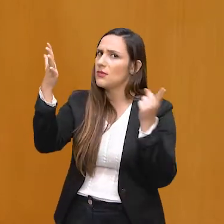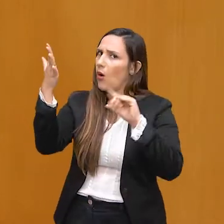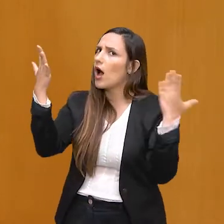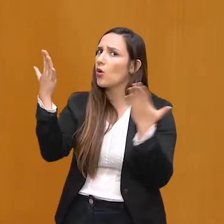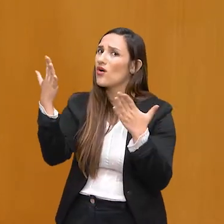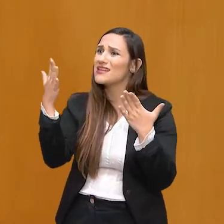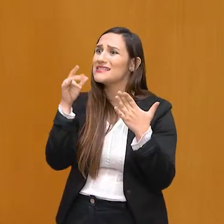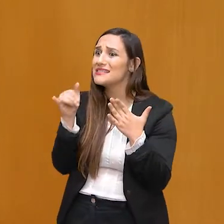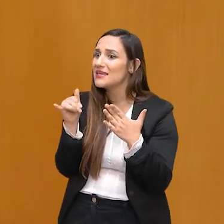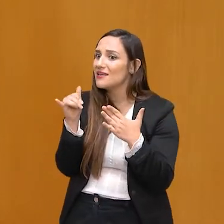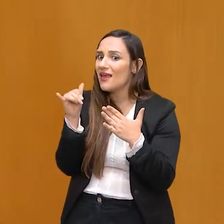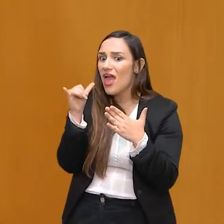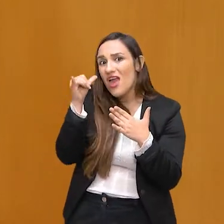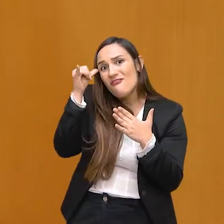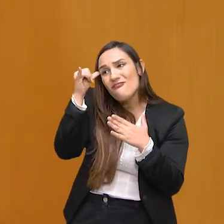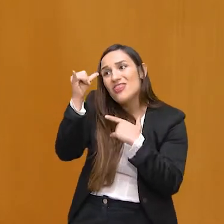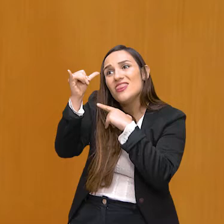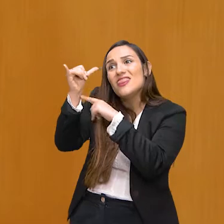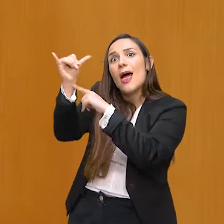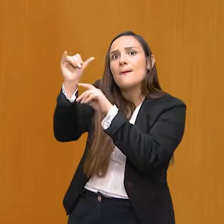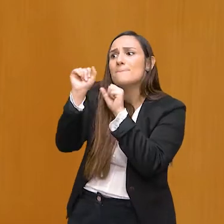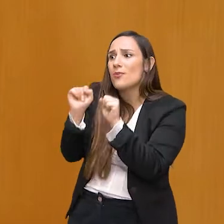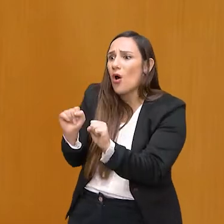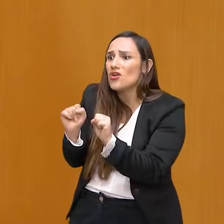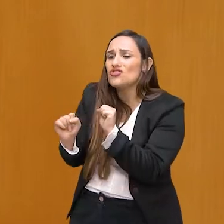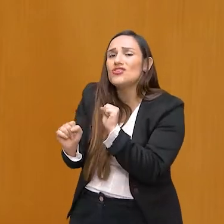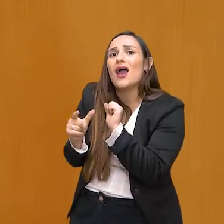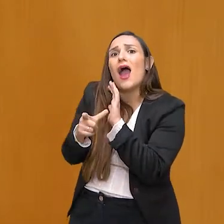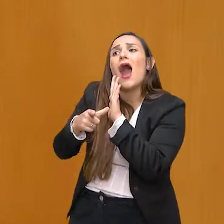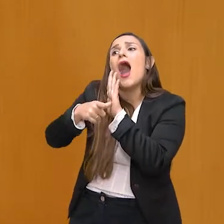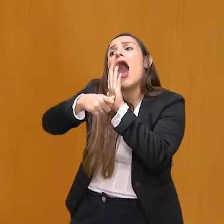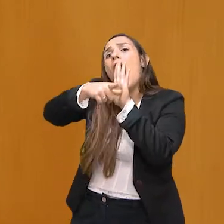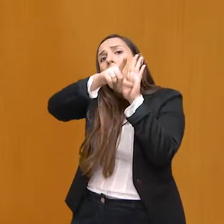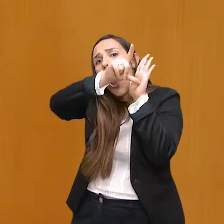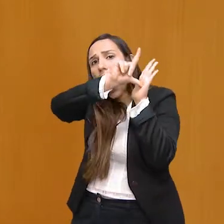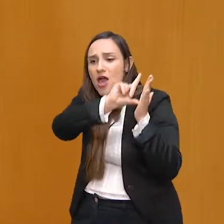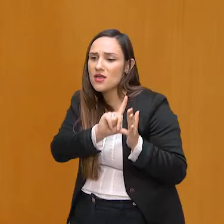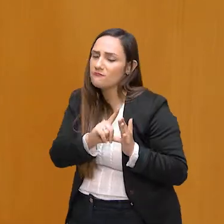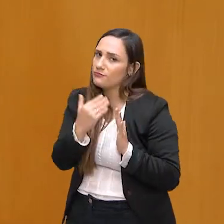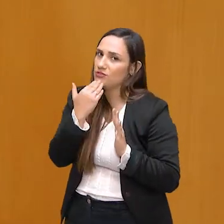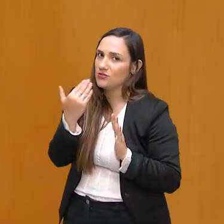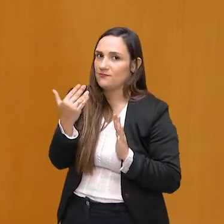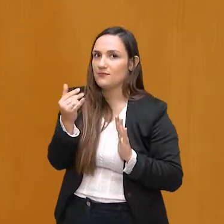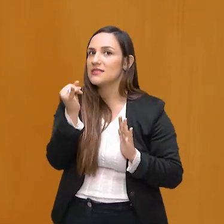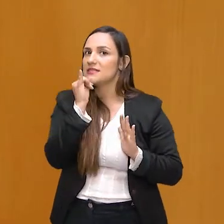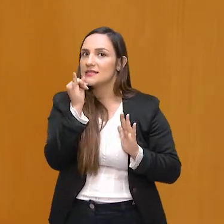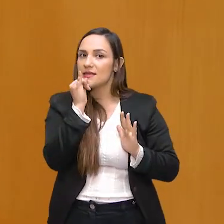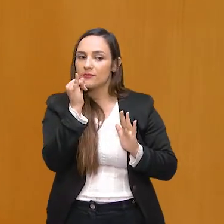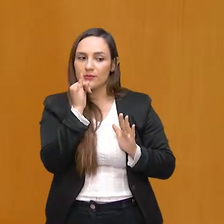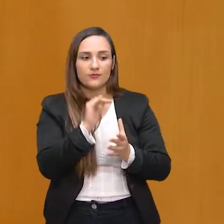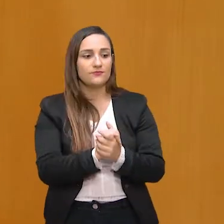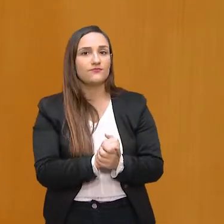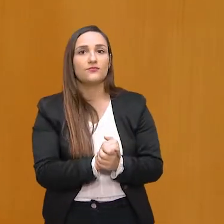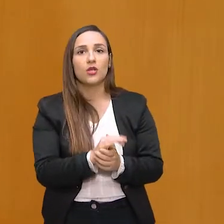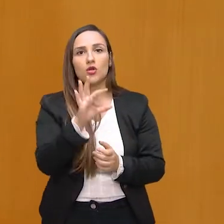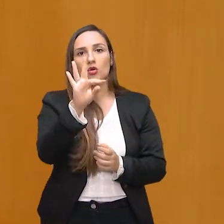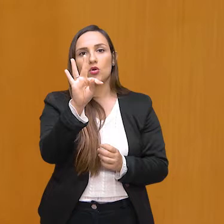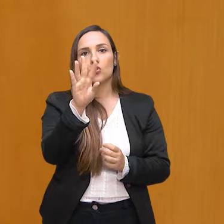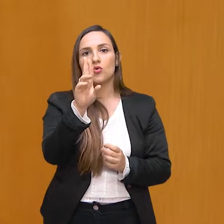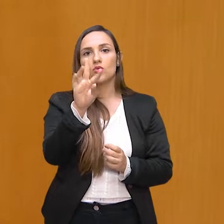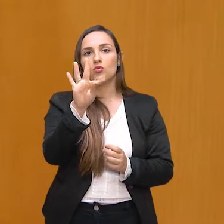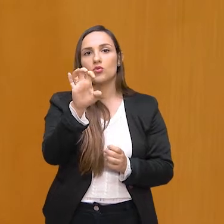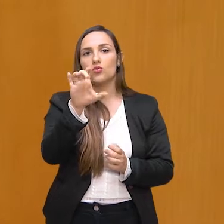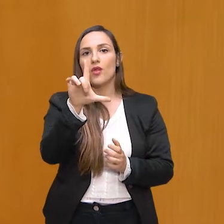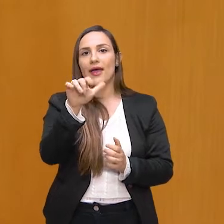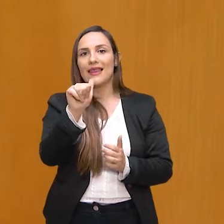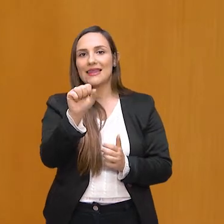A ação preventiva contra o que pode acontecer é recente na história do direito. Hoje é muito comum que